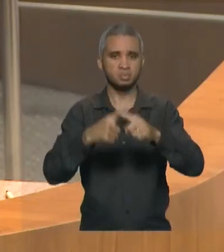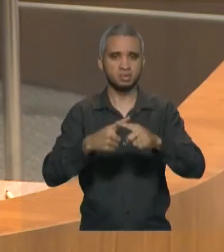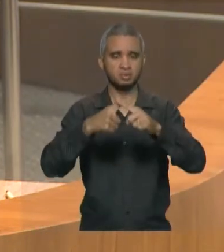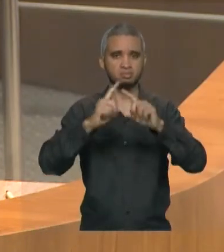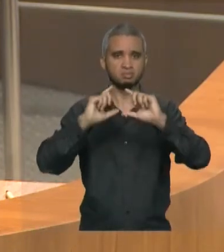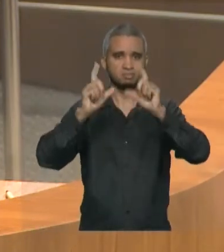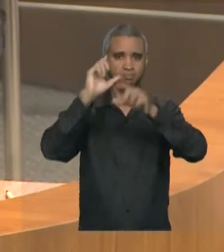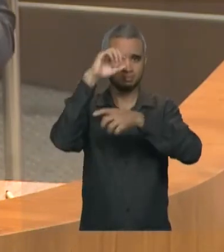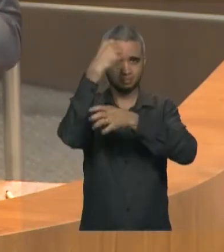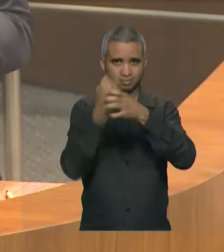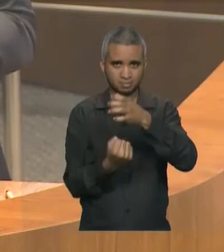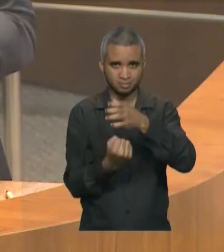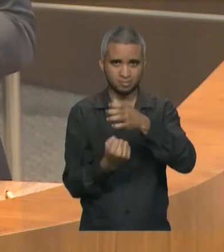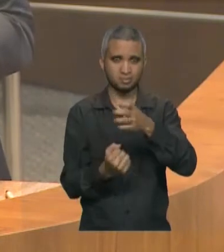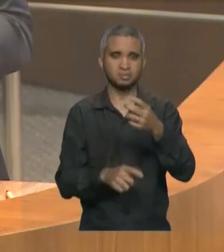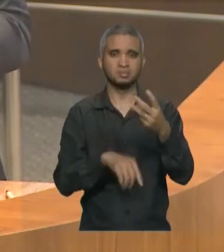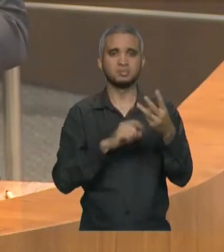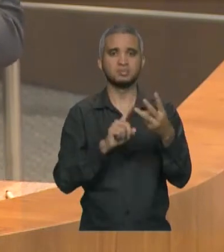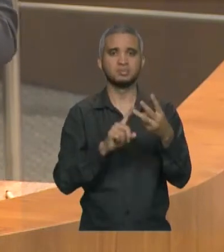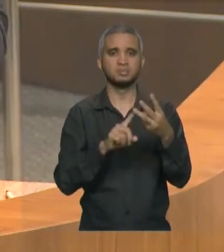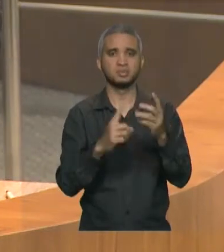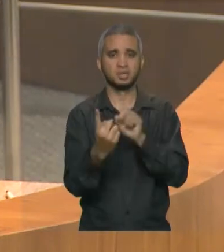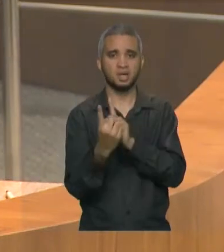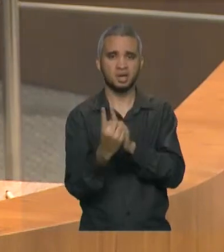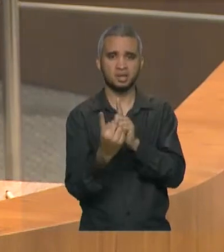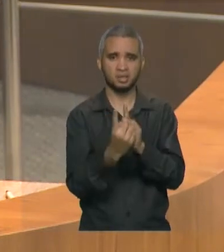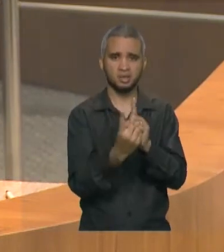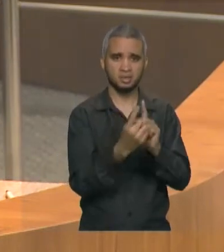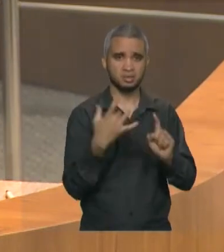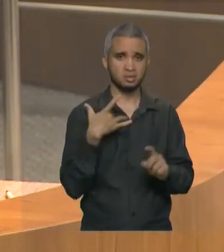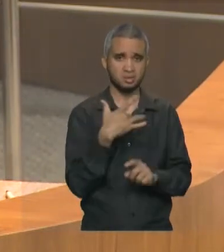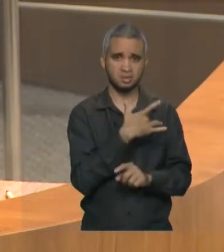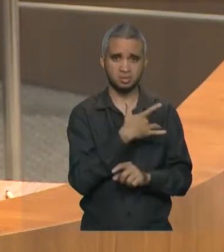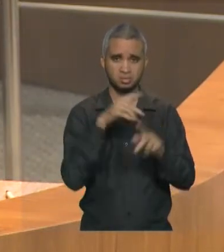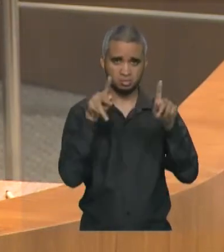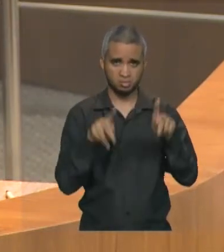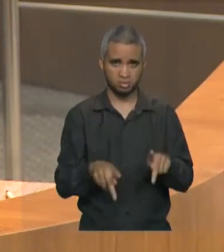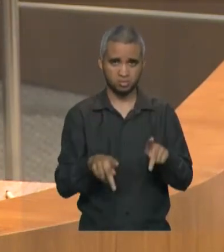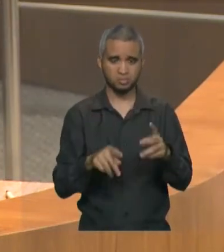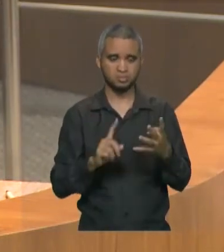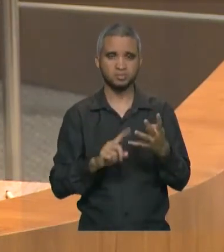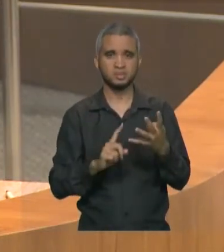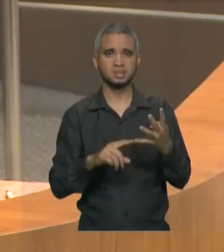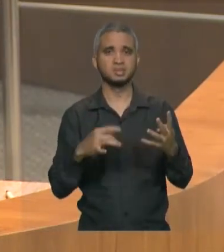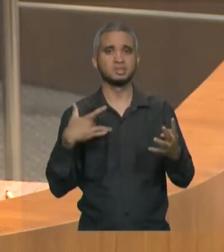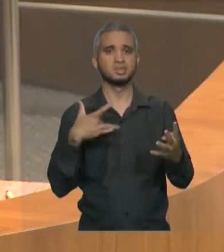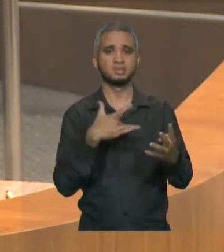Atendimento à saúde da população. Saúde para o município de Imperatriz.